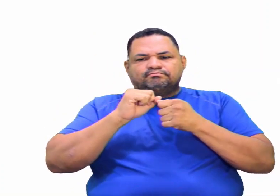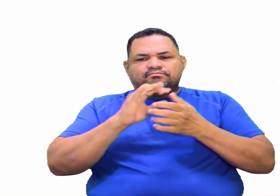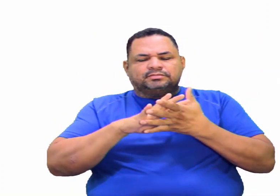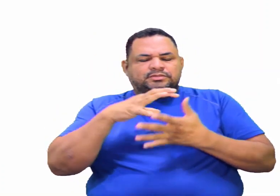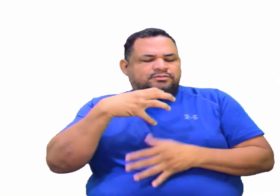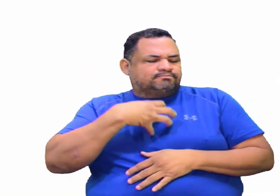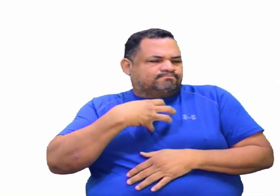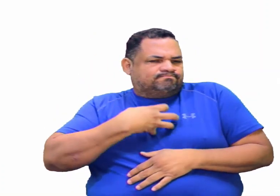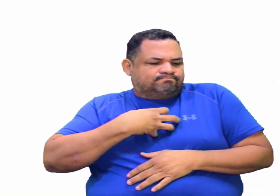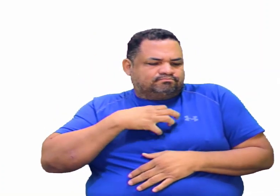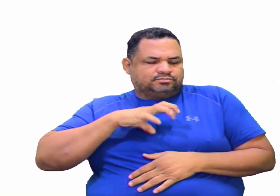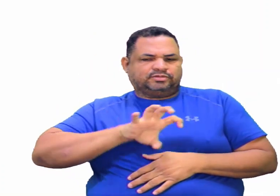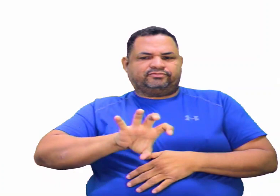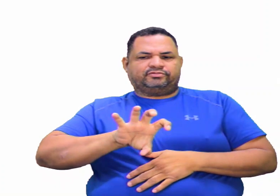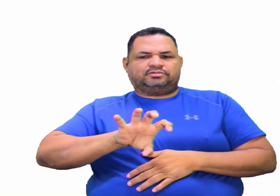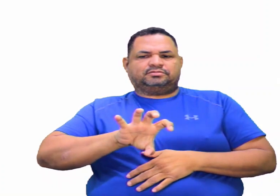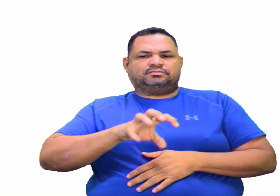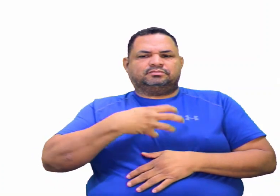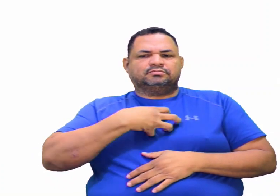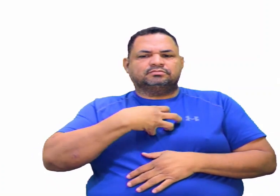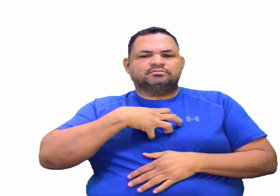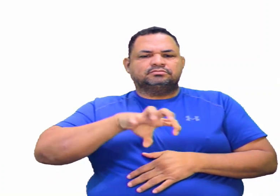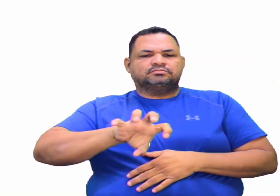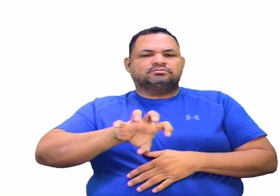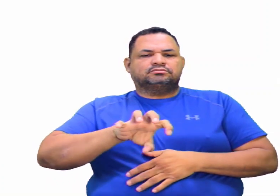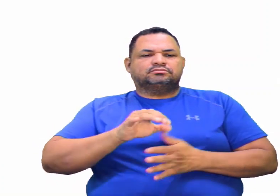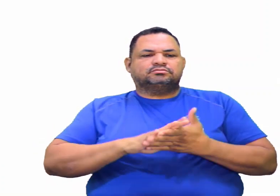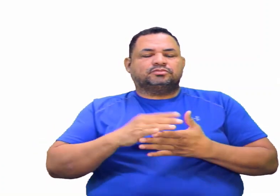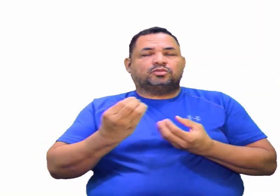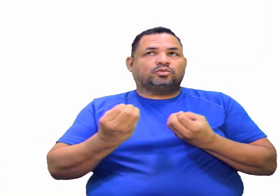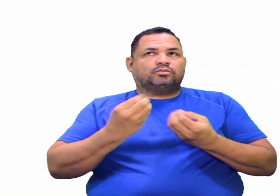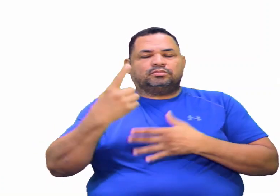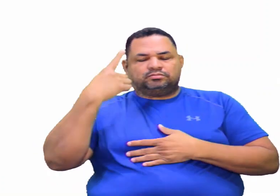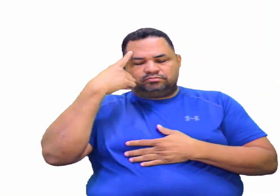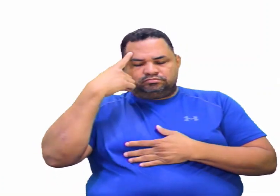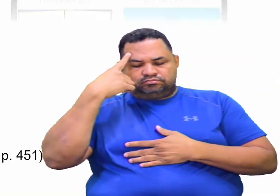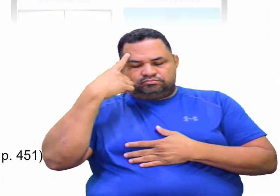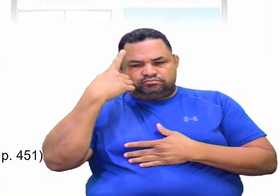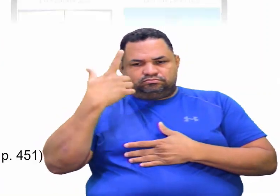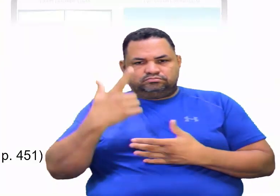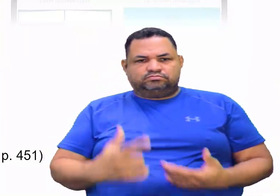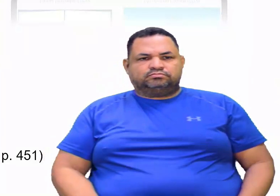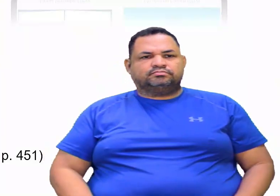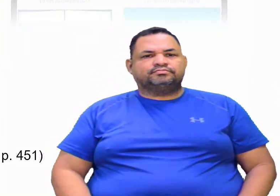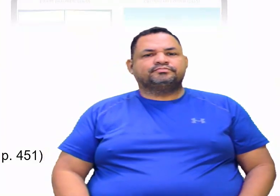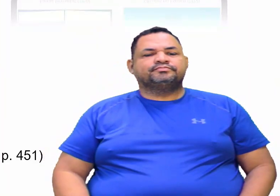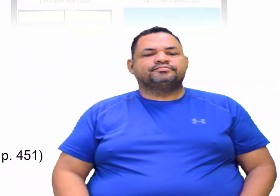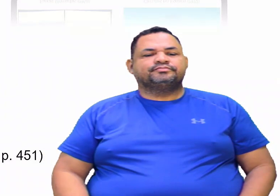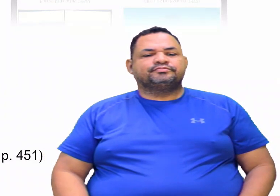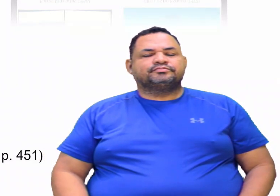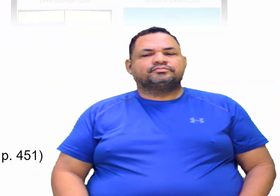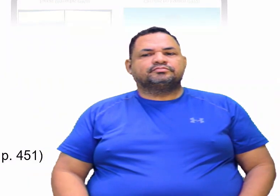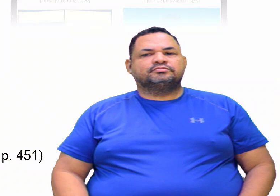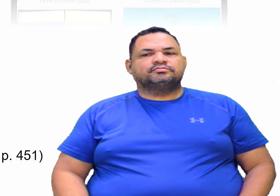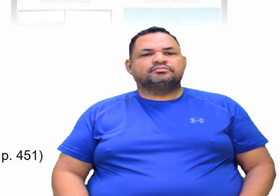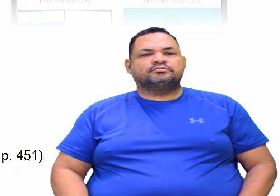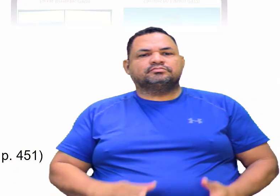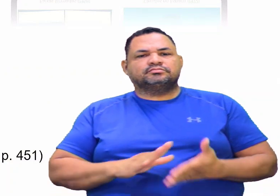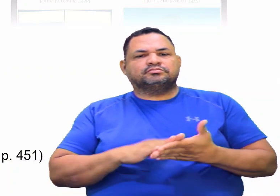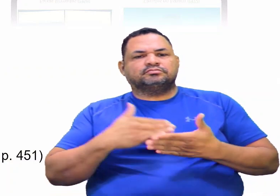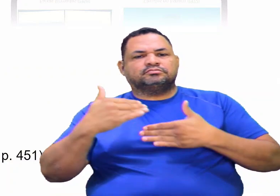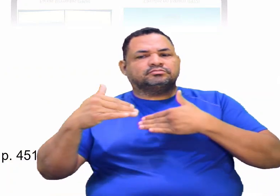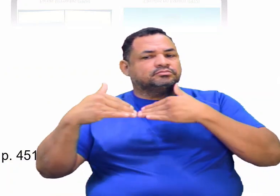os seus trabalhos, né? Já de acordo com os seus pensamentos interiores, né? E aí a coisa